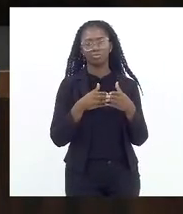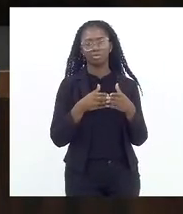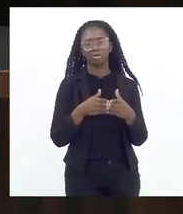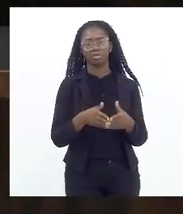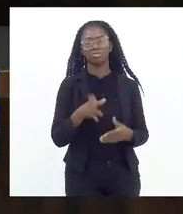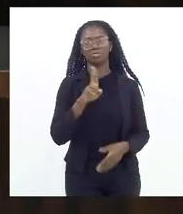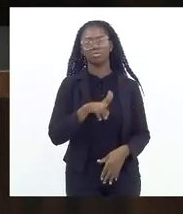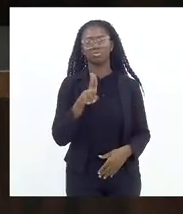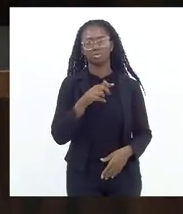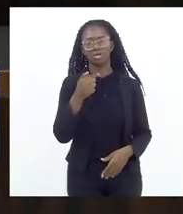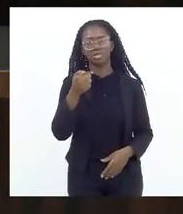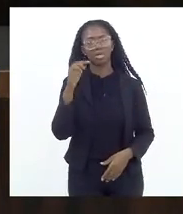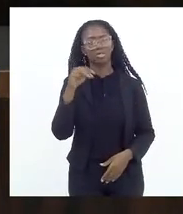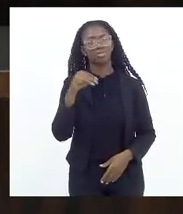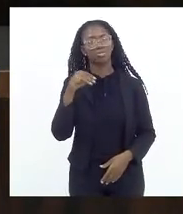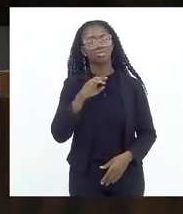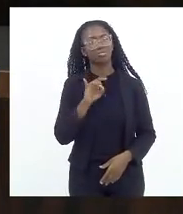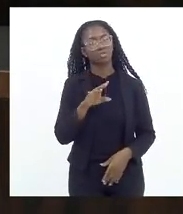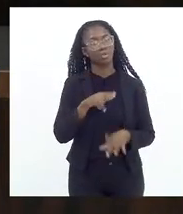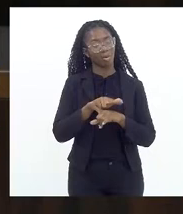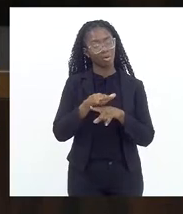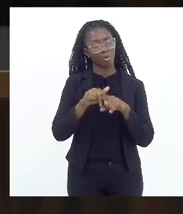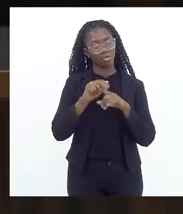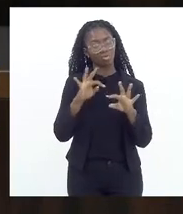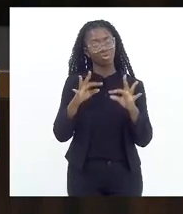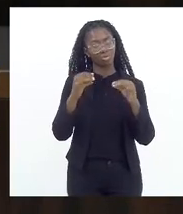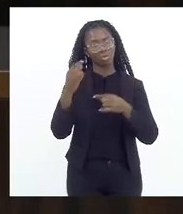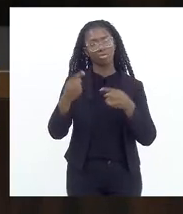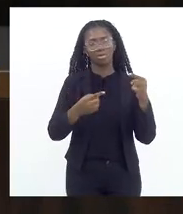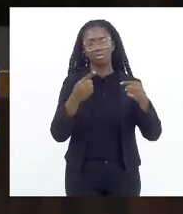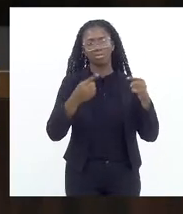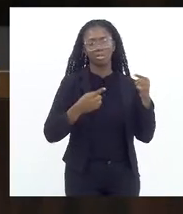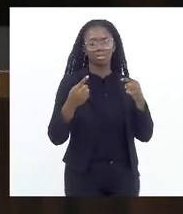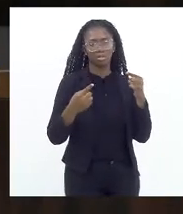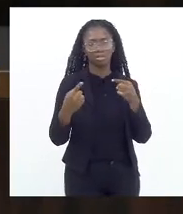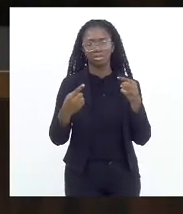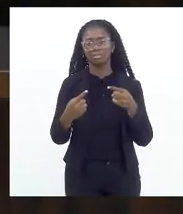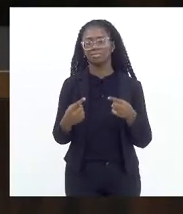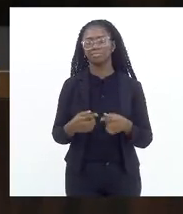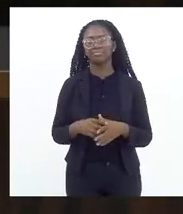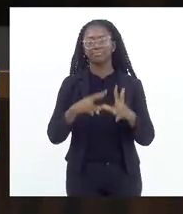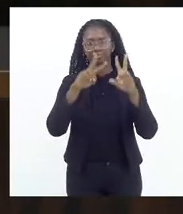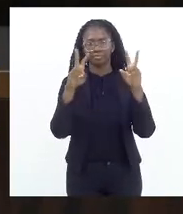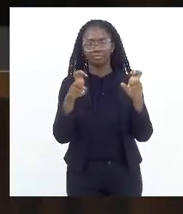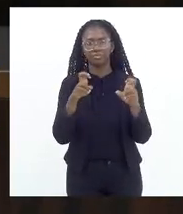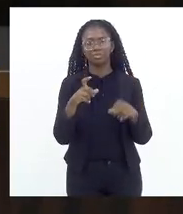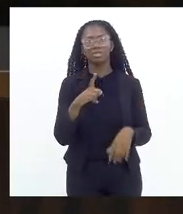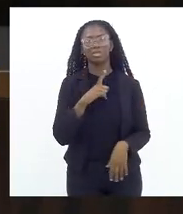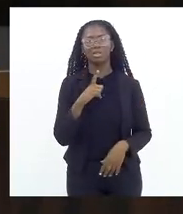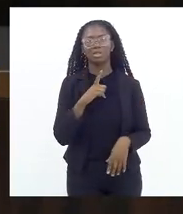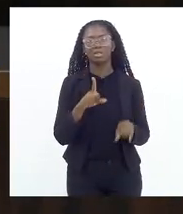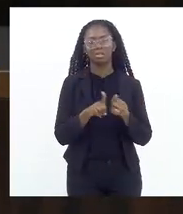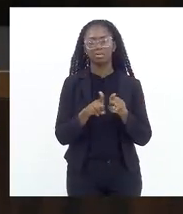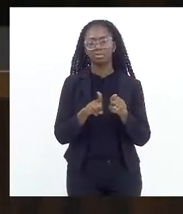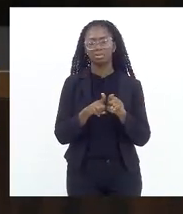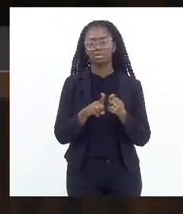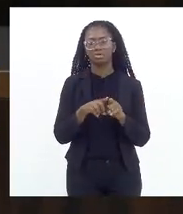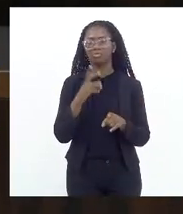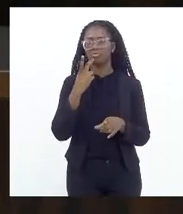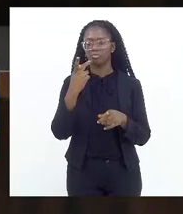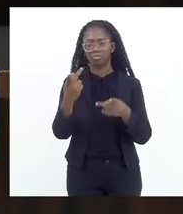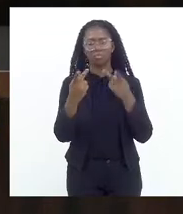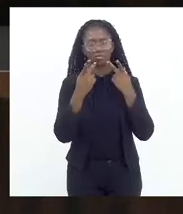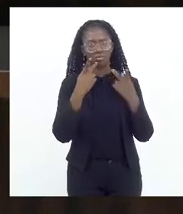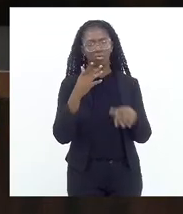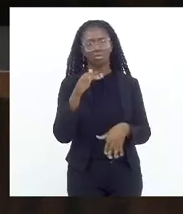rigorosamente o uso dos 7 minutos para que todos possam discutir a matéria. Ainda temos declaração de